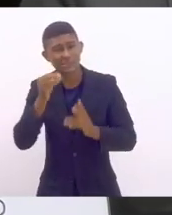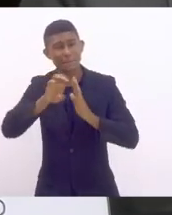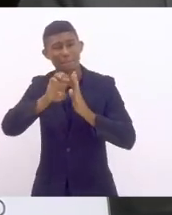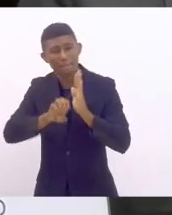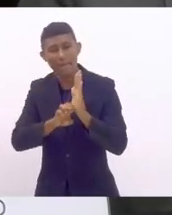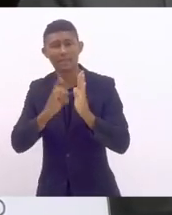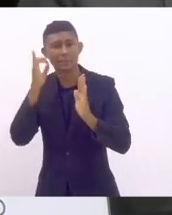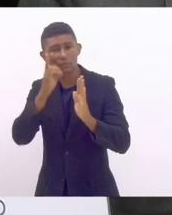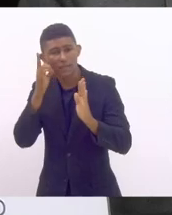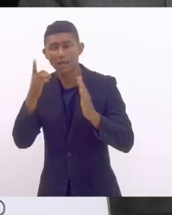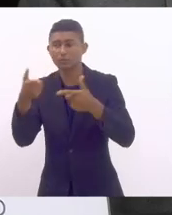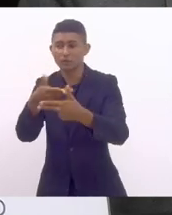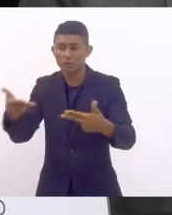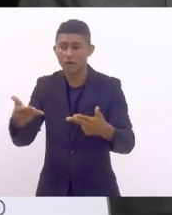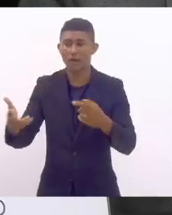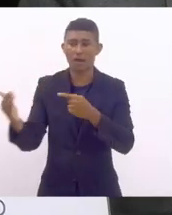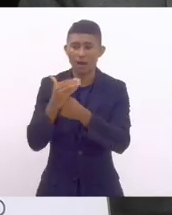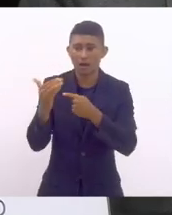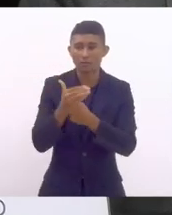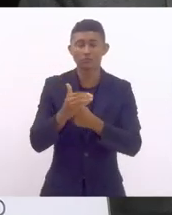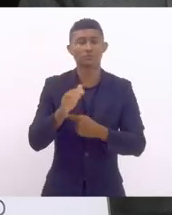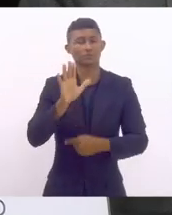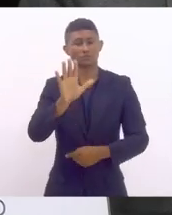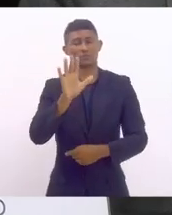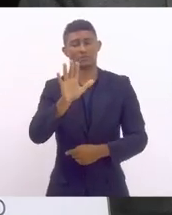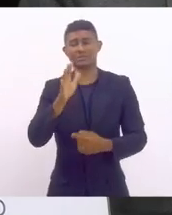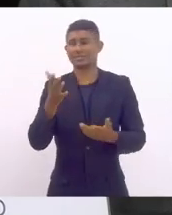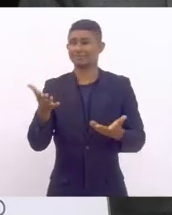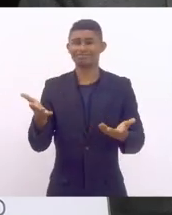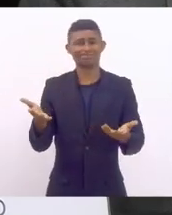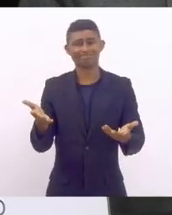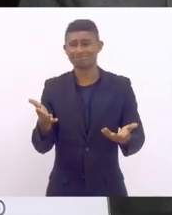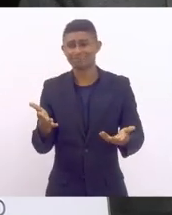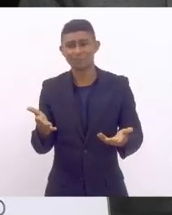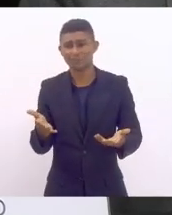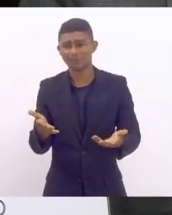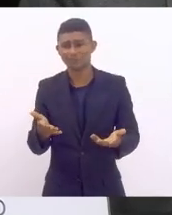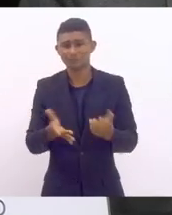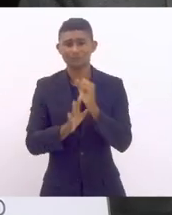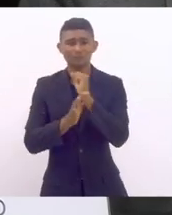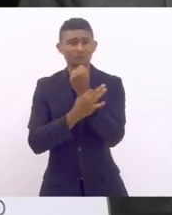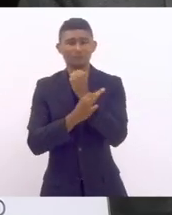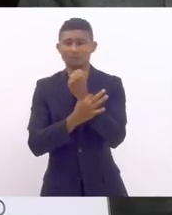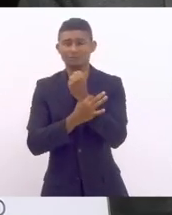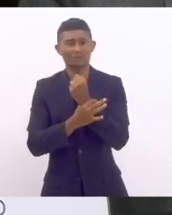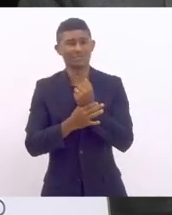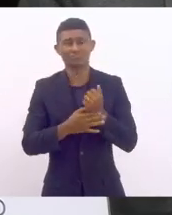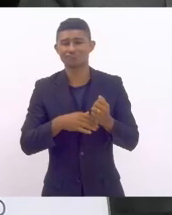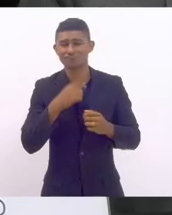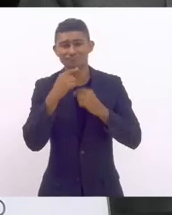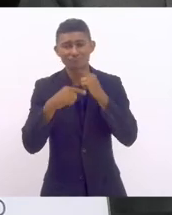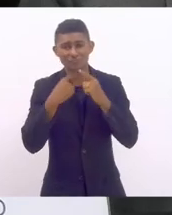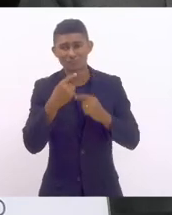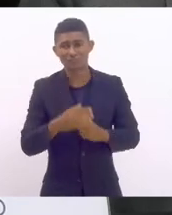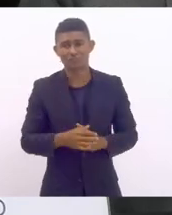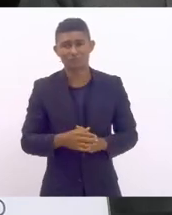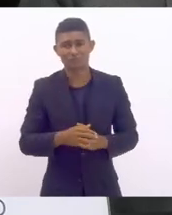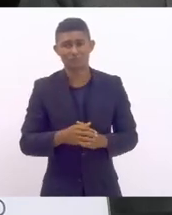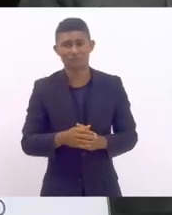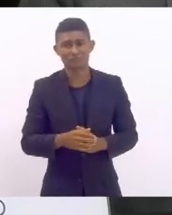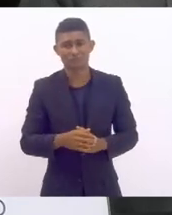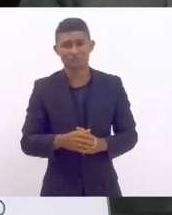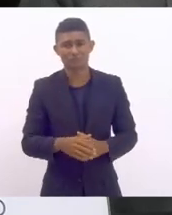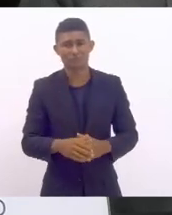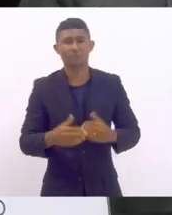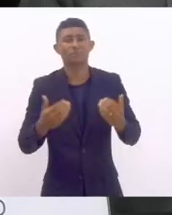aqui ali mas isso não tem uma uma segurança a viabilidade então assim eu nem sei se